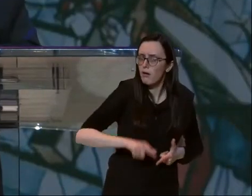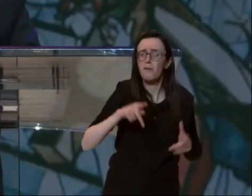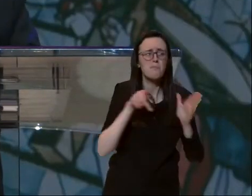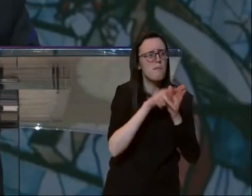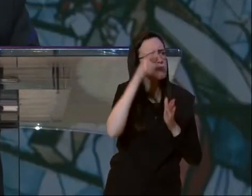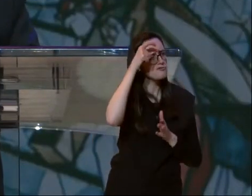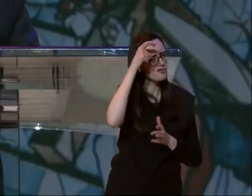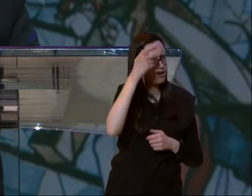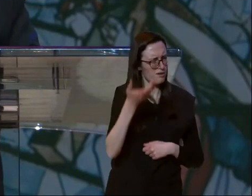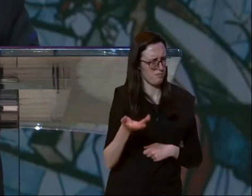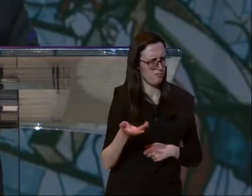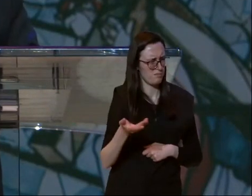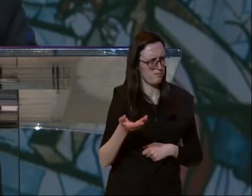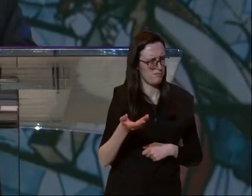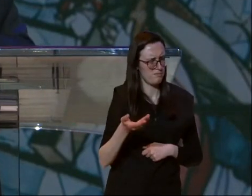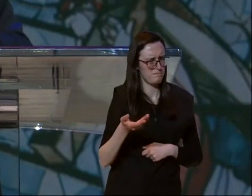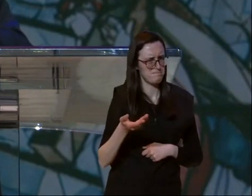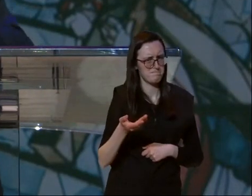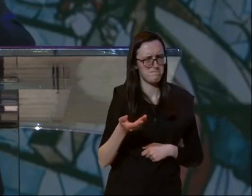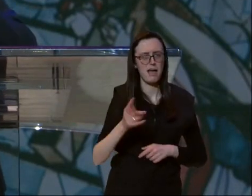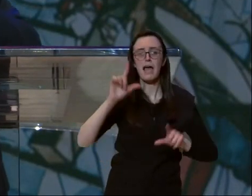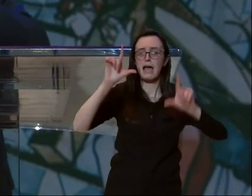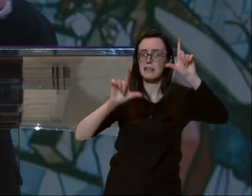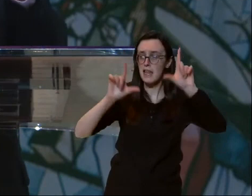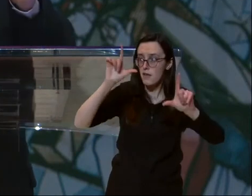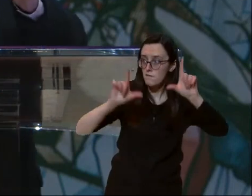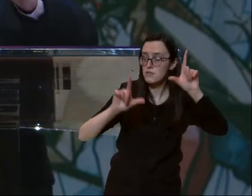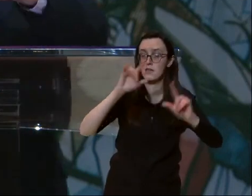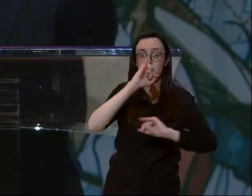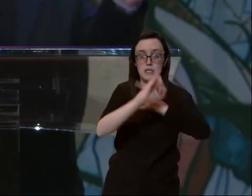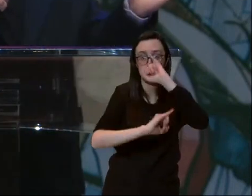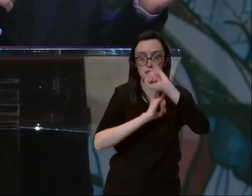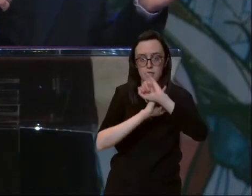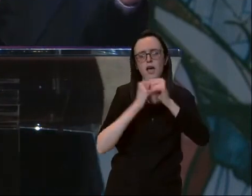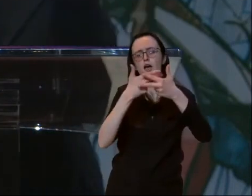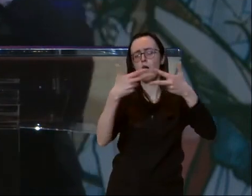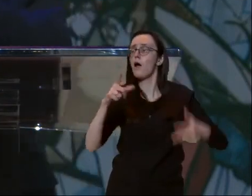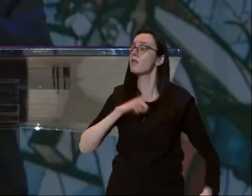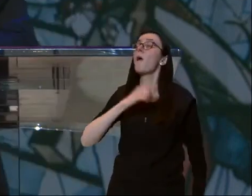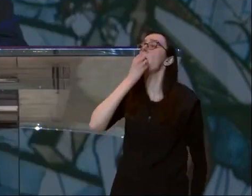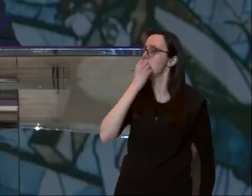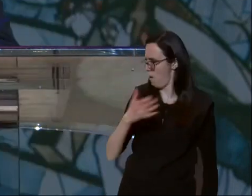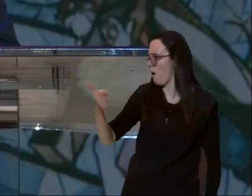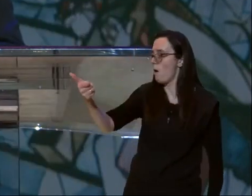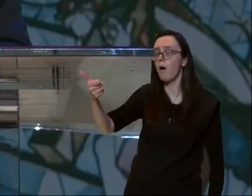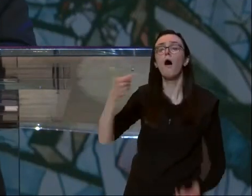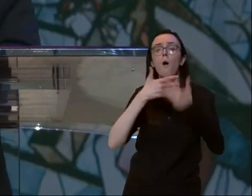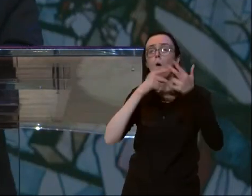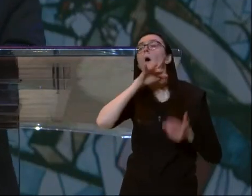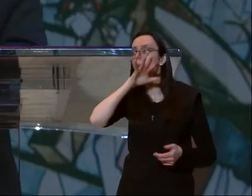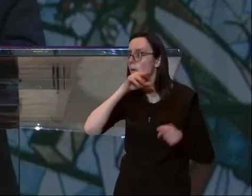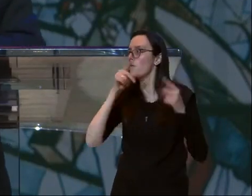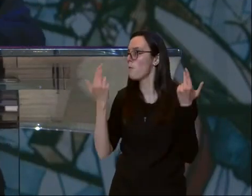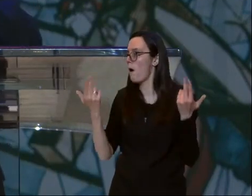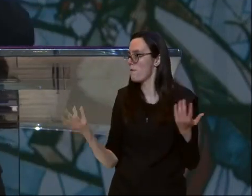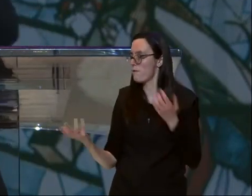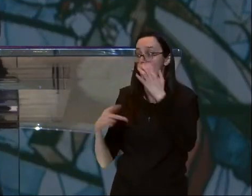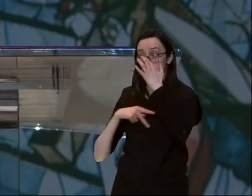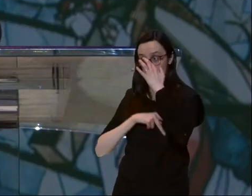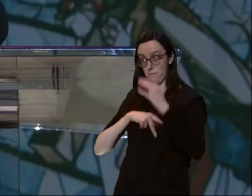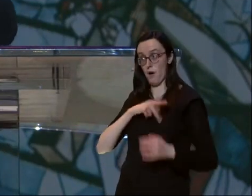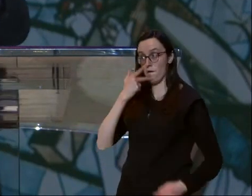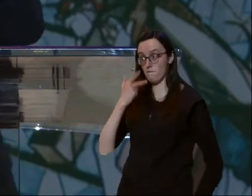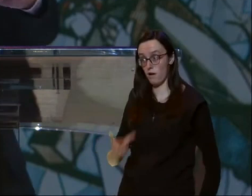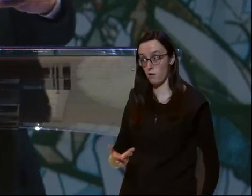é do diabo. A televisão, a internet tem tudo de bom e tudo de mal. E Paulo